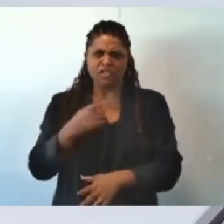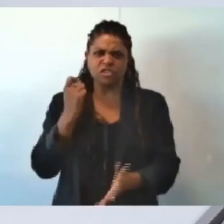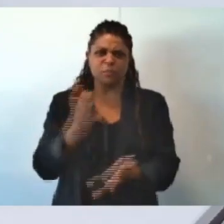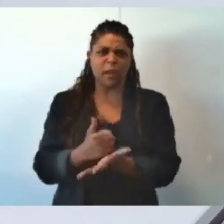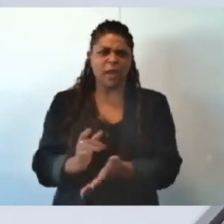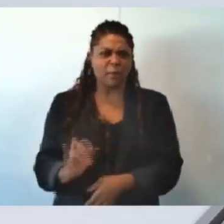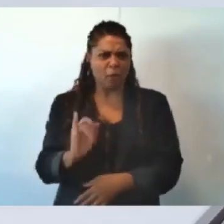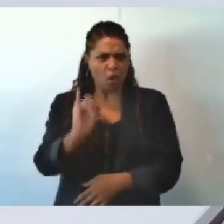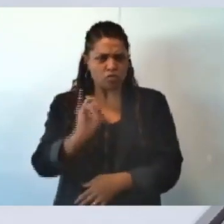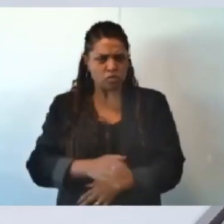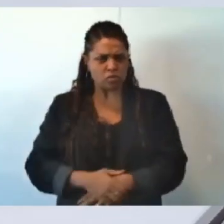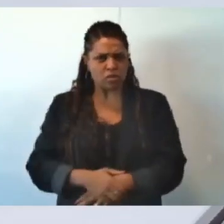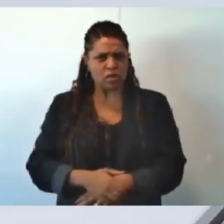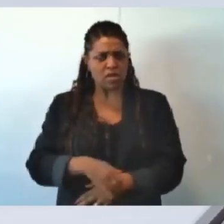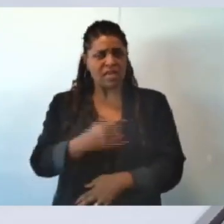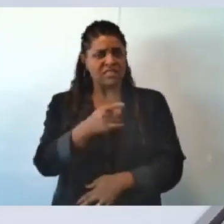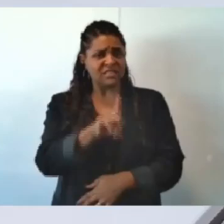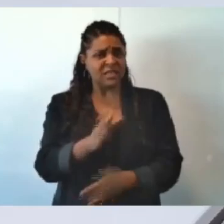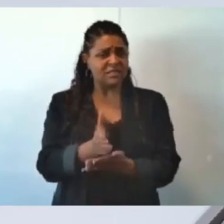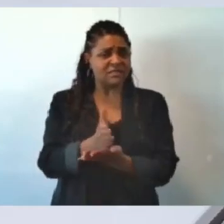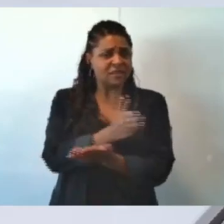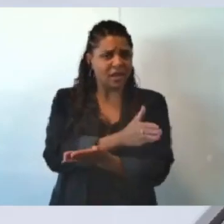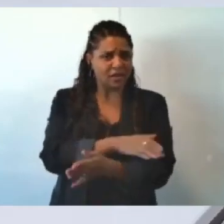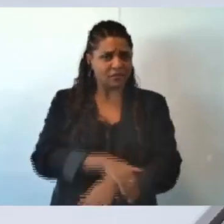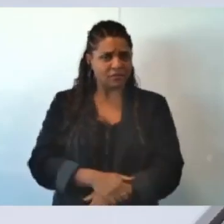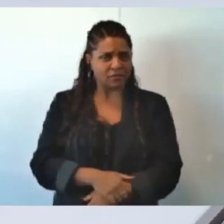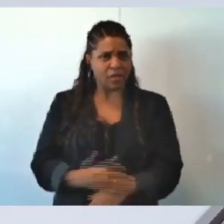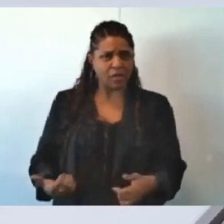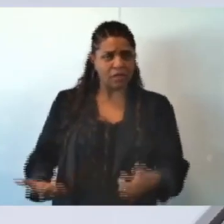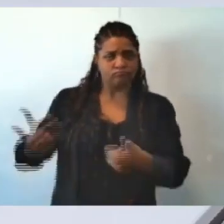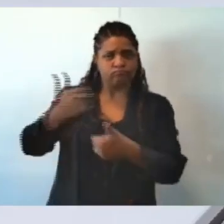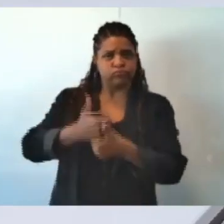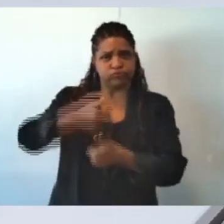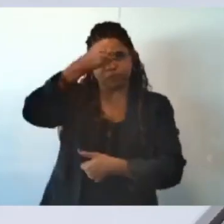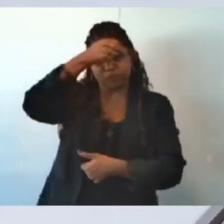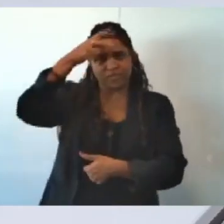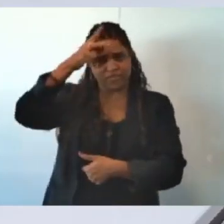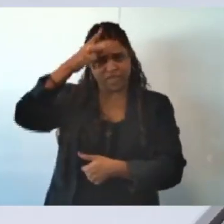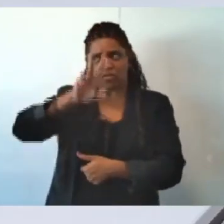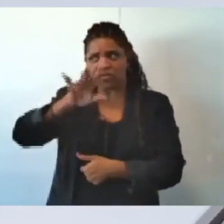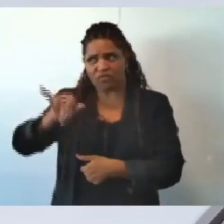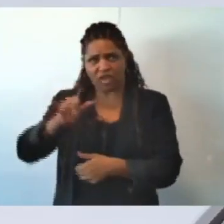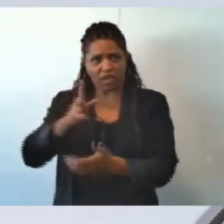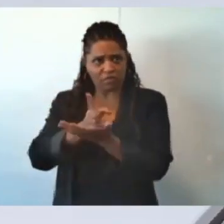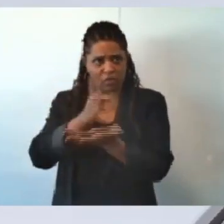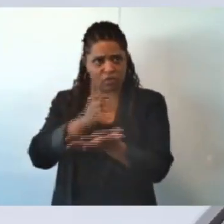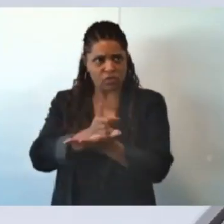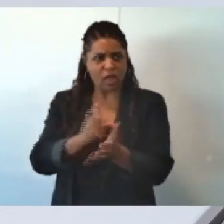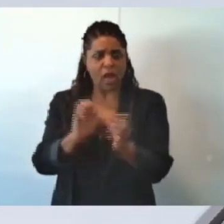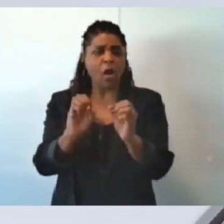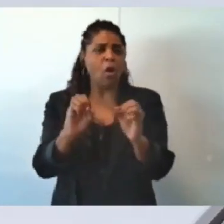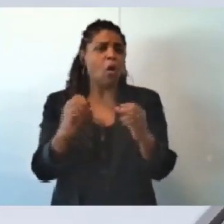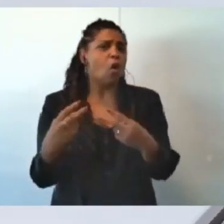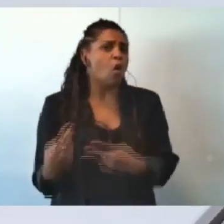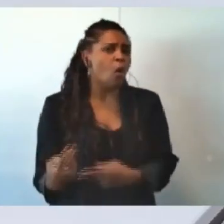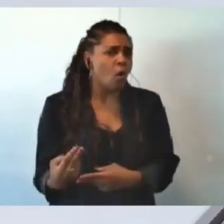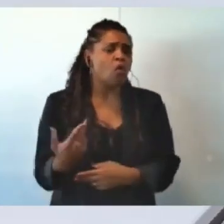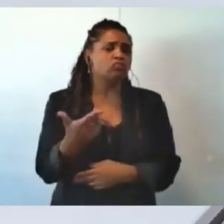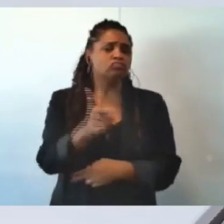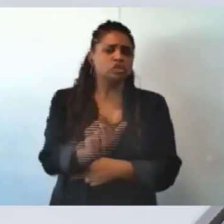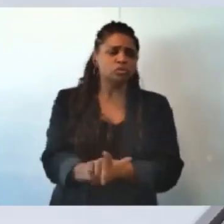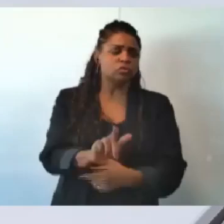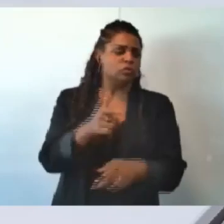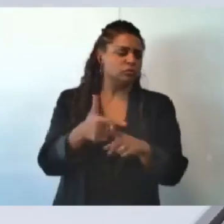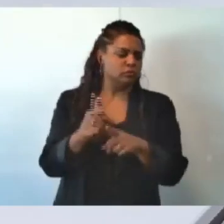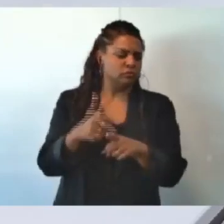não fica, outro prefeito vai dar continuidade? Ou nós vamos continuar novamente com esses problemas? Né?